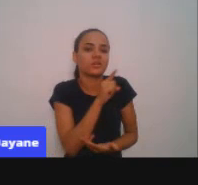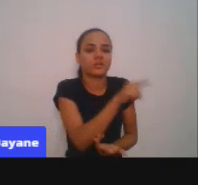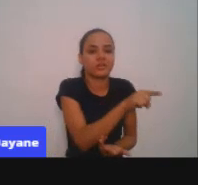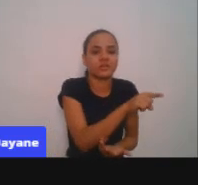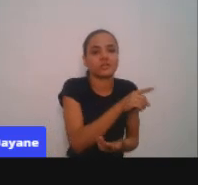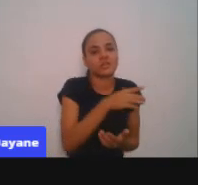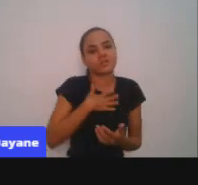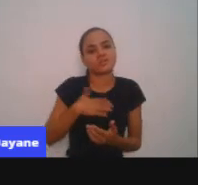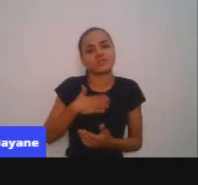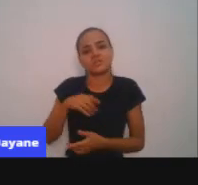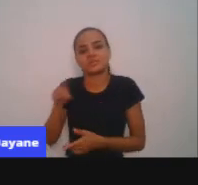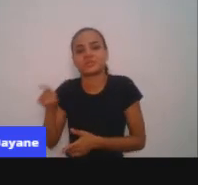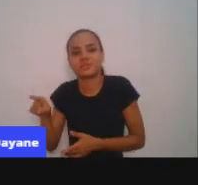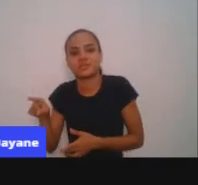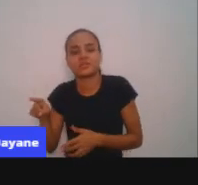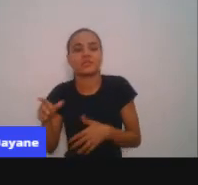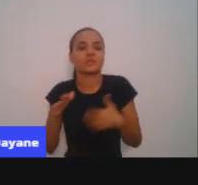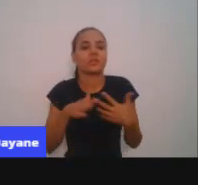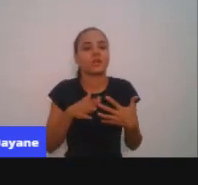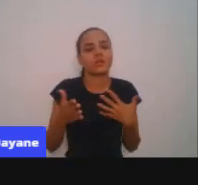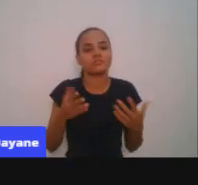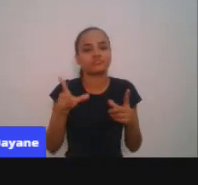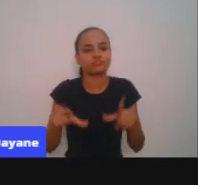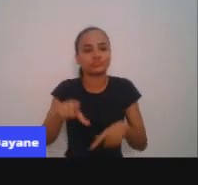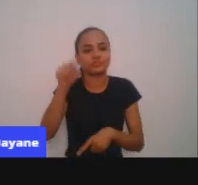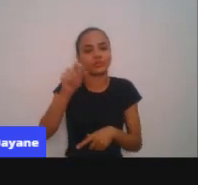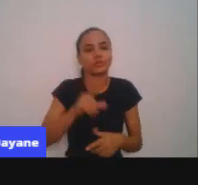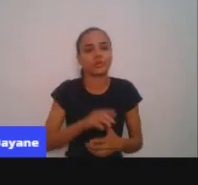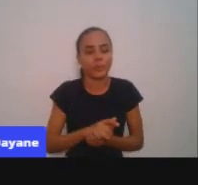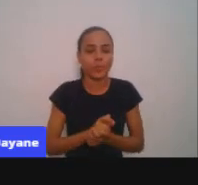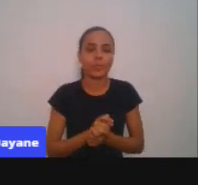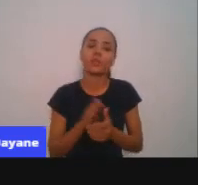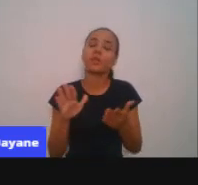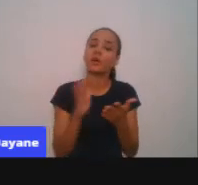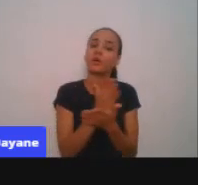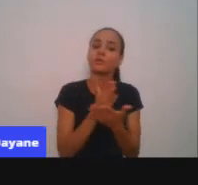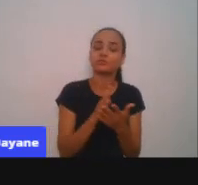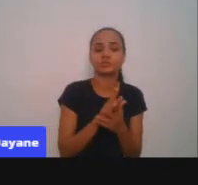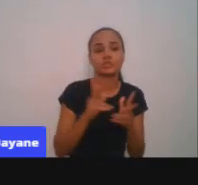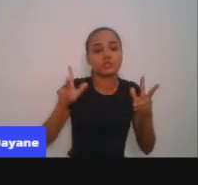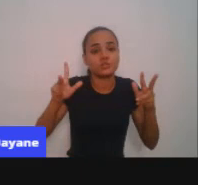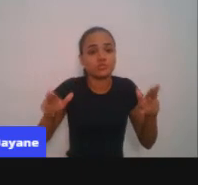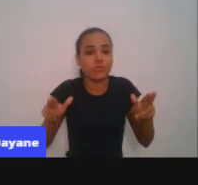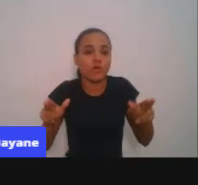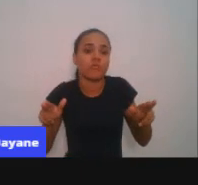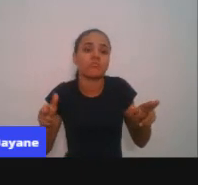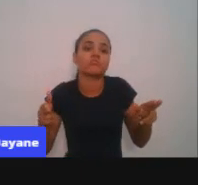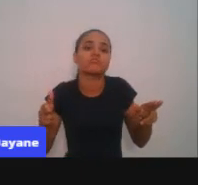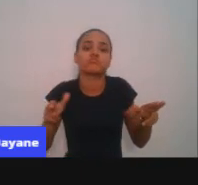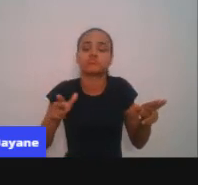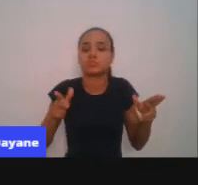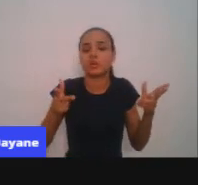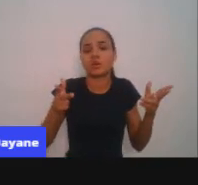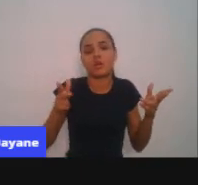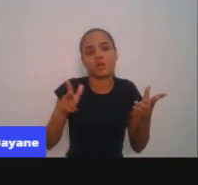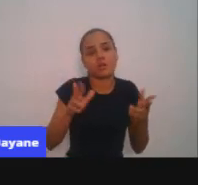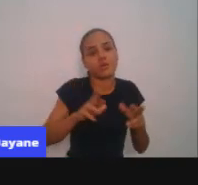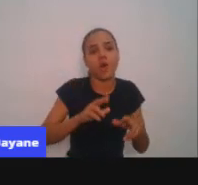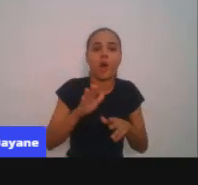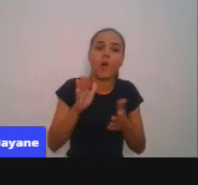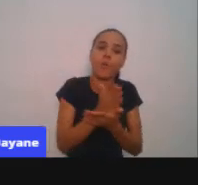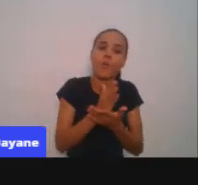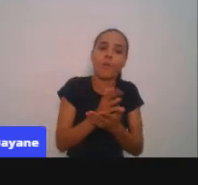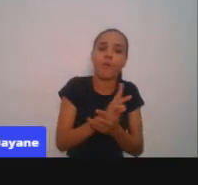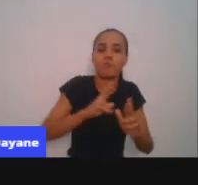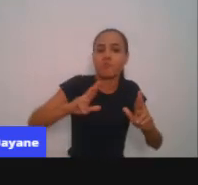eles têm as mesmas funções. Uns, às vezes, têm umas funções diferentes, né? Aí vai do professor se